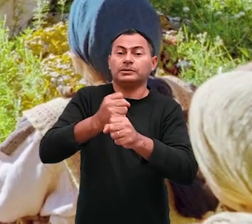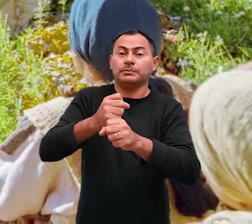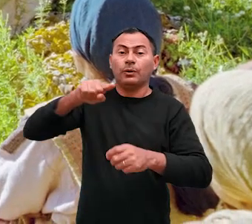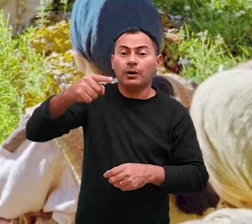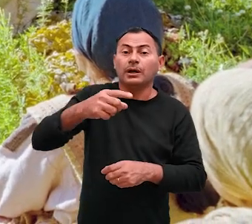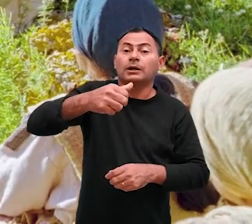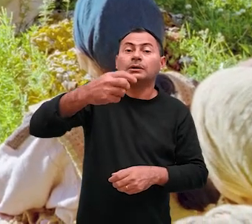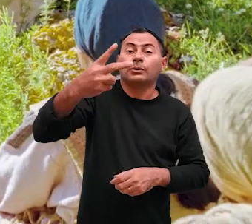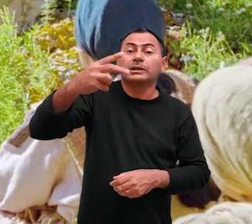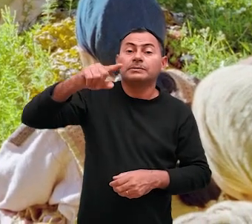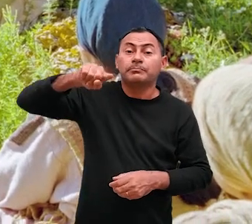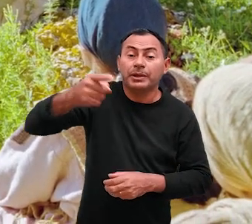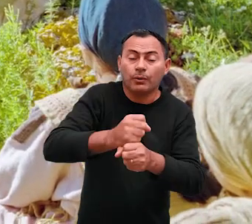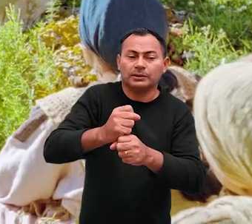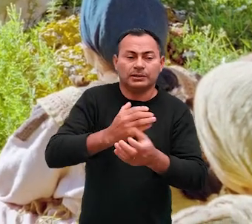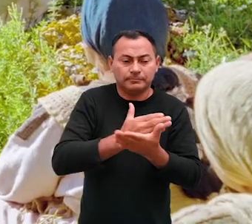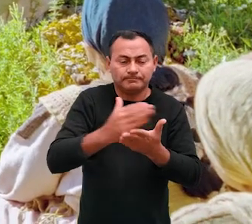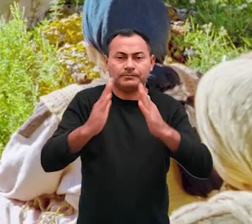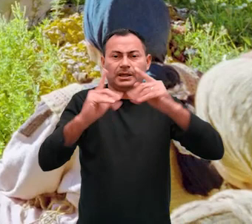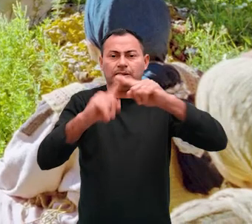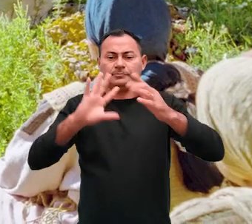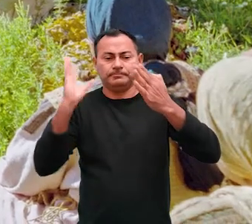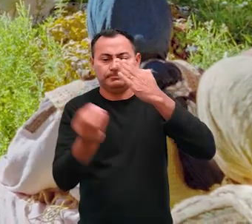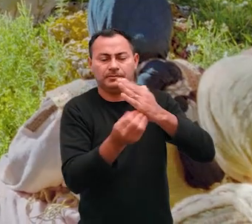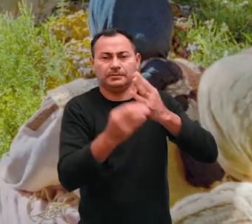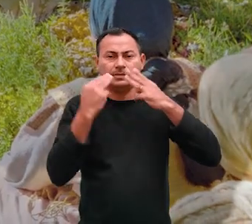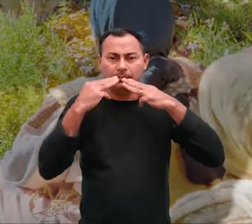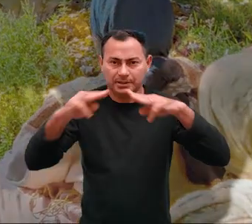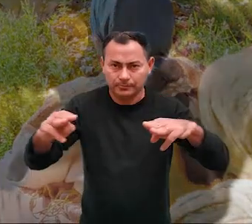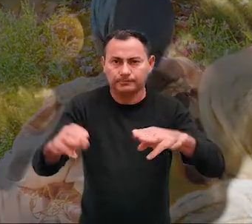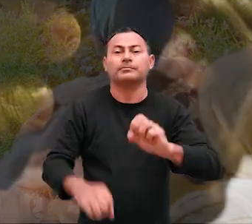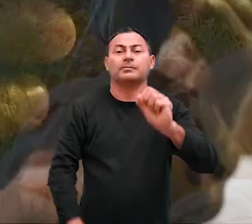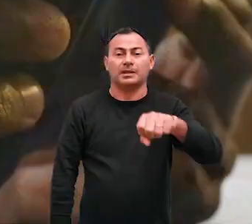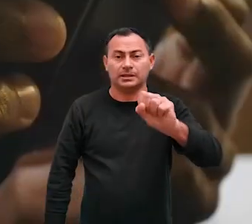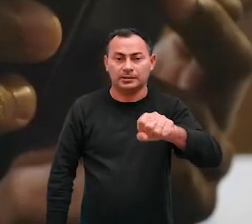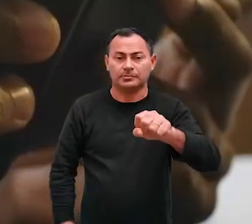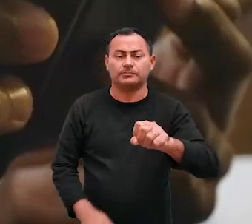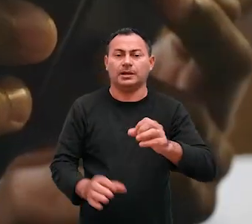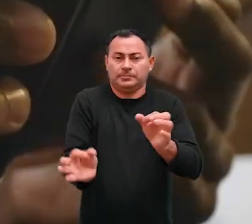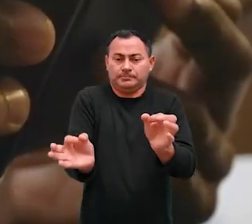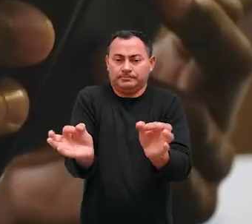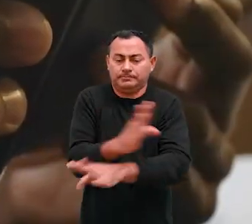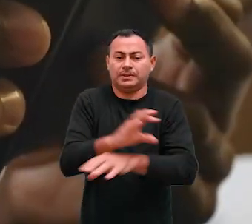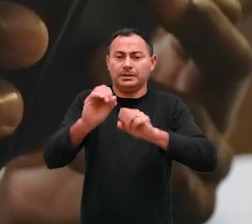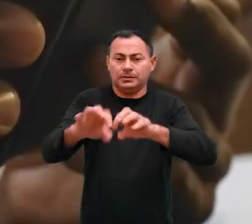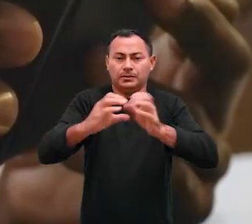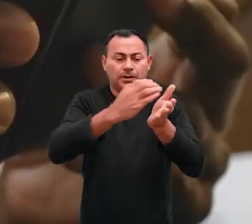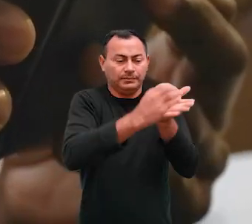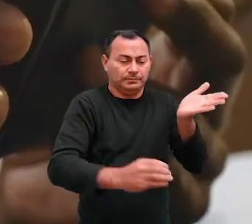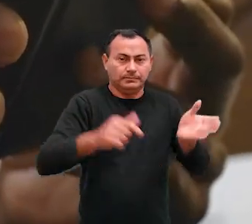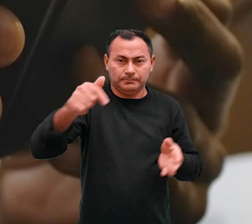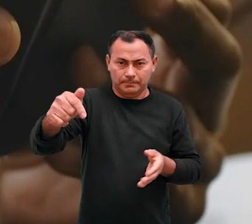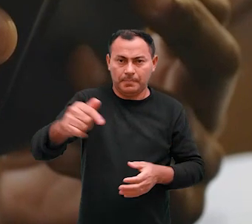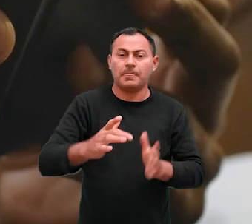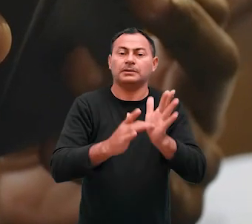e os 12 deram origem à igreja quando implementaram esta missão. Assim, ao encerrar seu ensino no capítulo